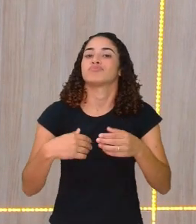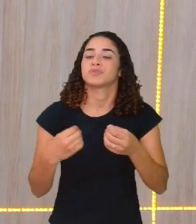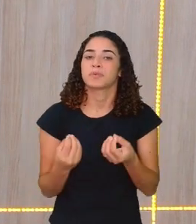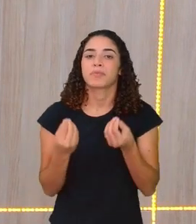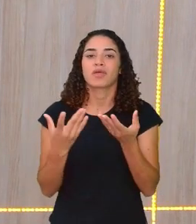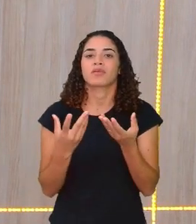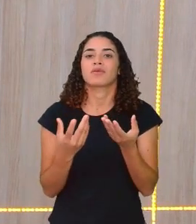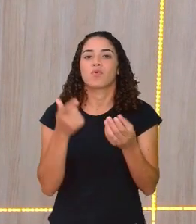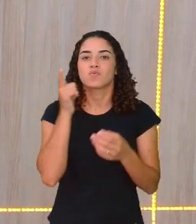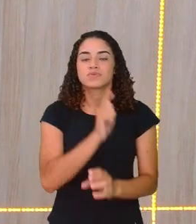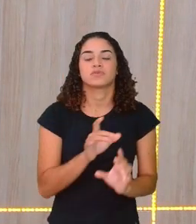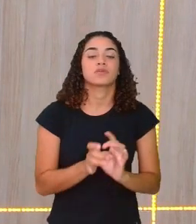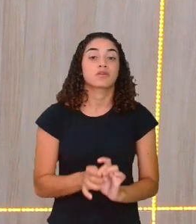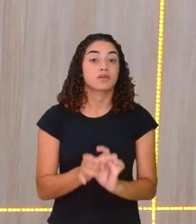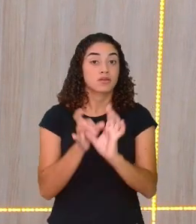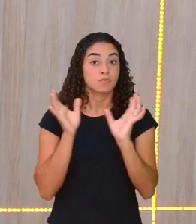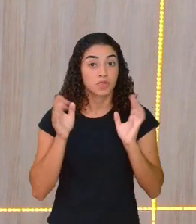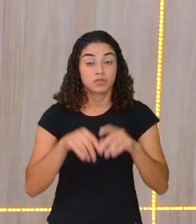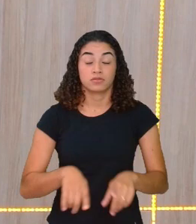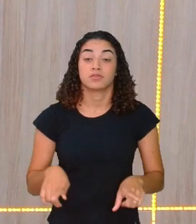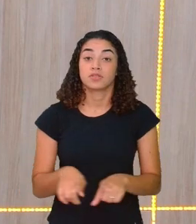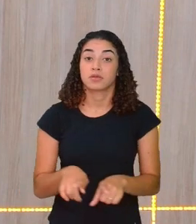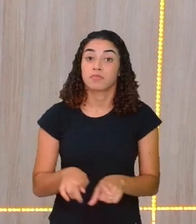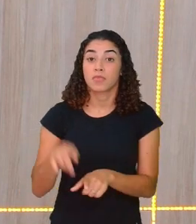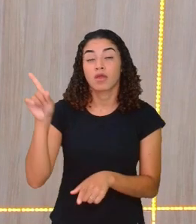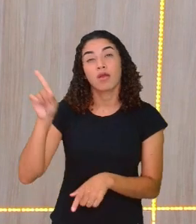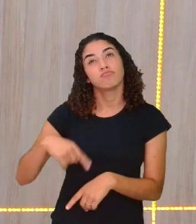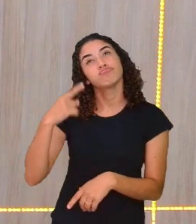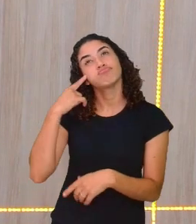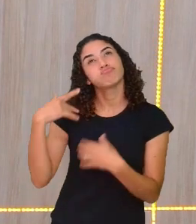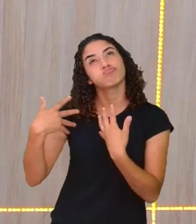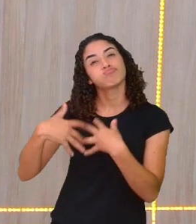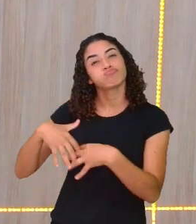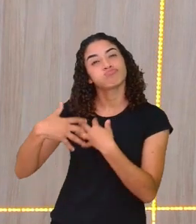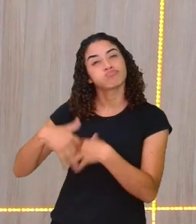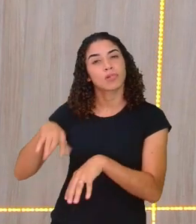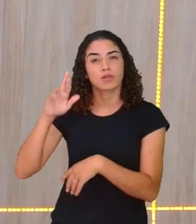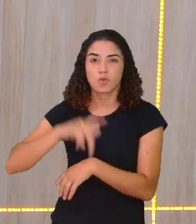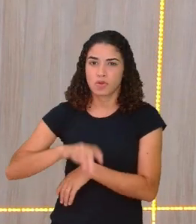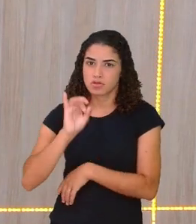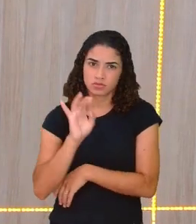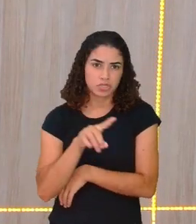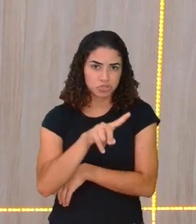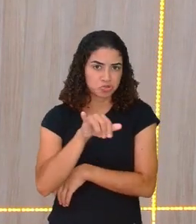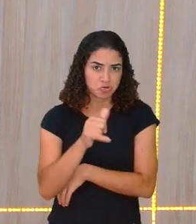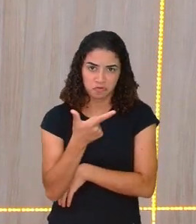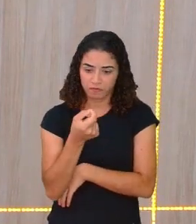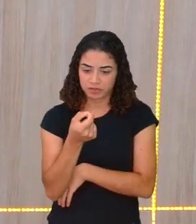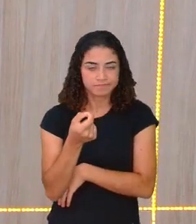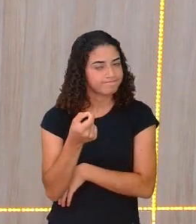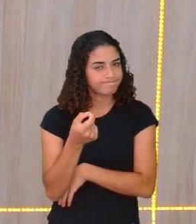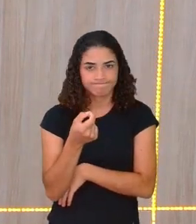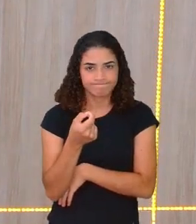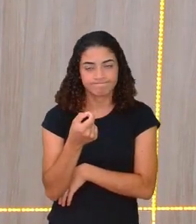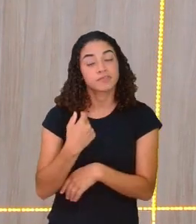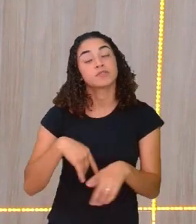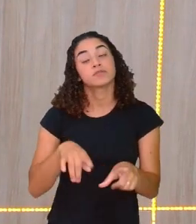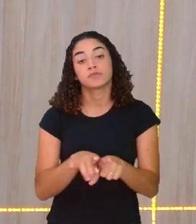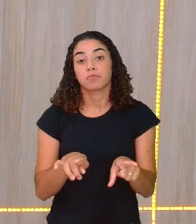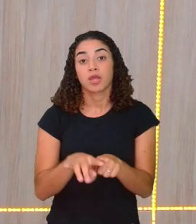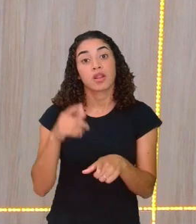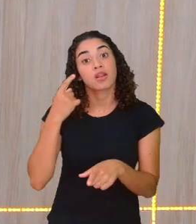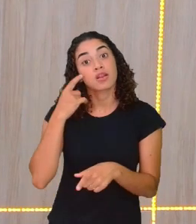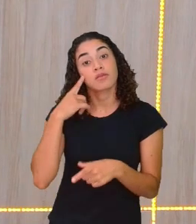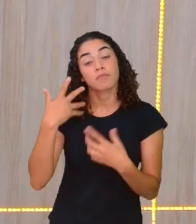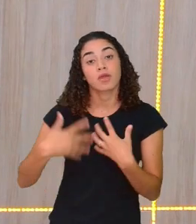liberdade. E outra coisa, e também serve de reflexão, não só nessa data, como em todo momento, reflexão sobre